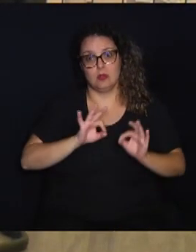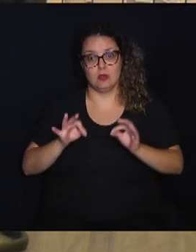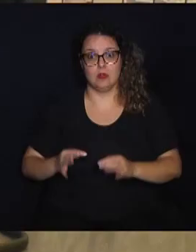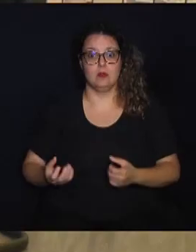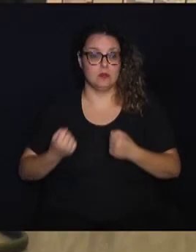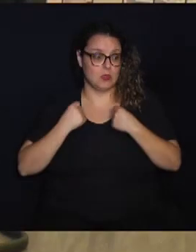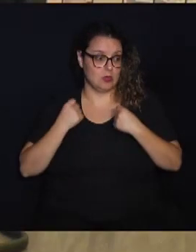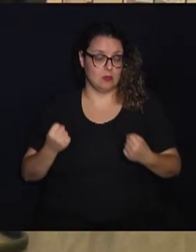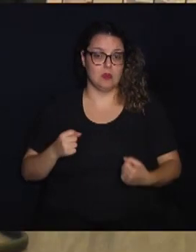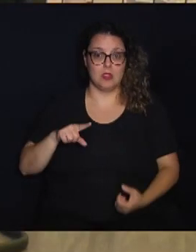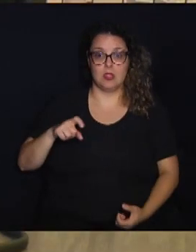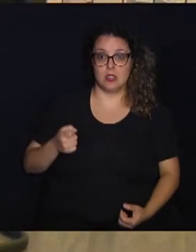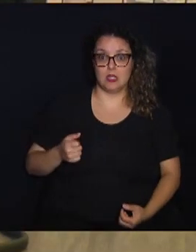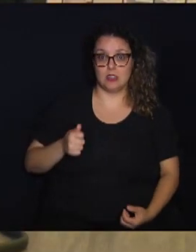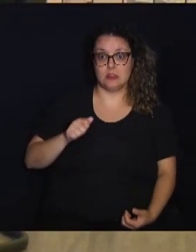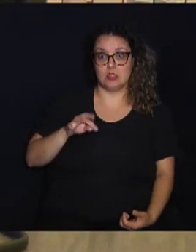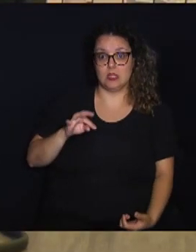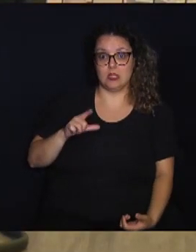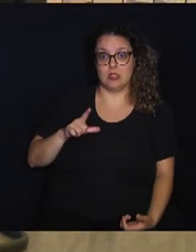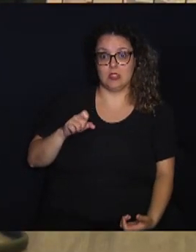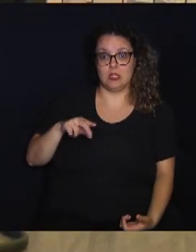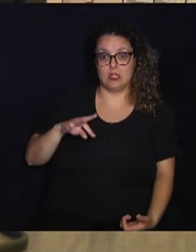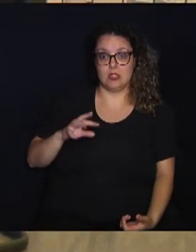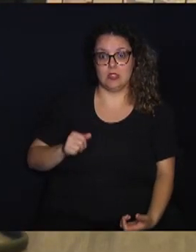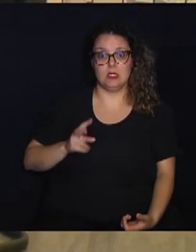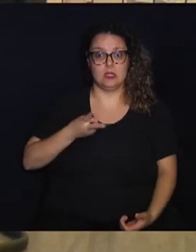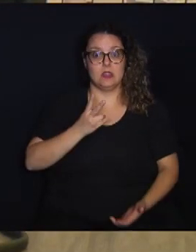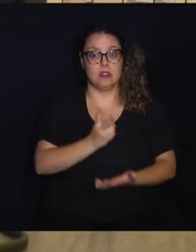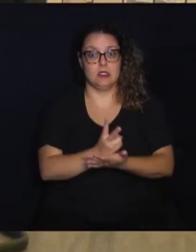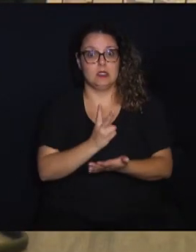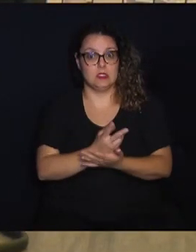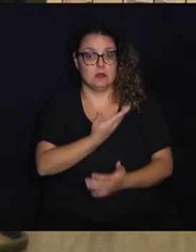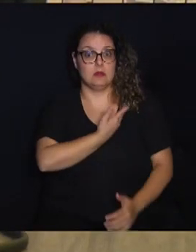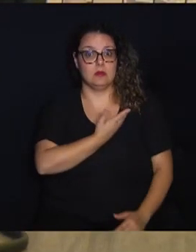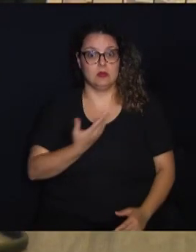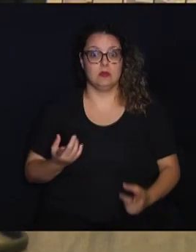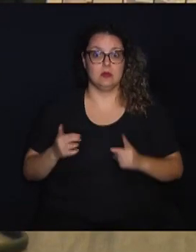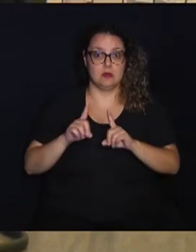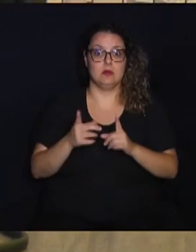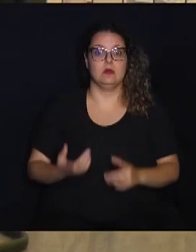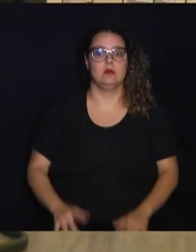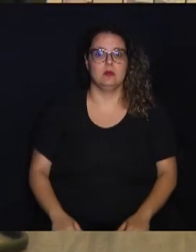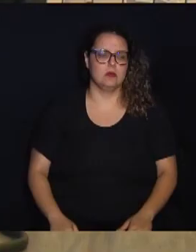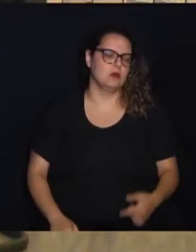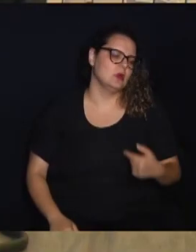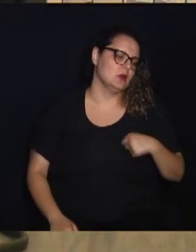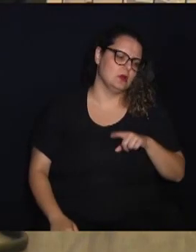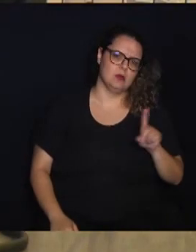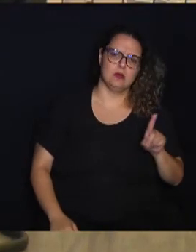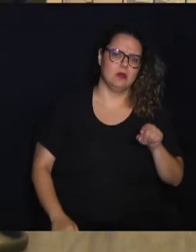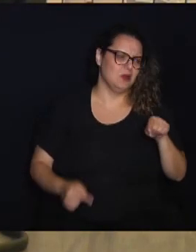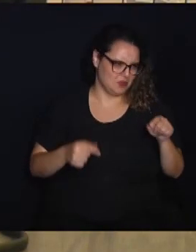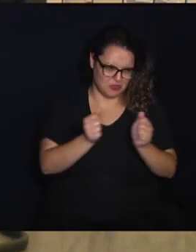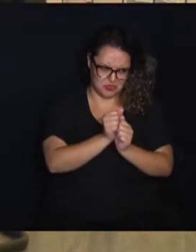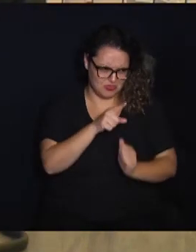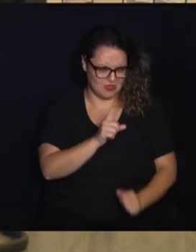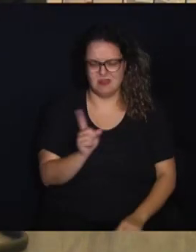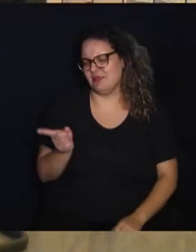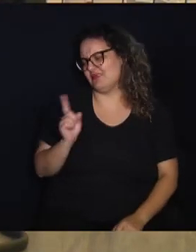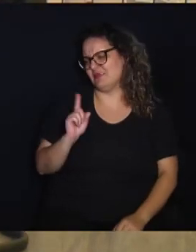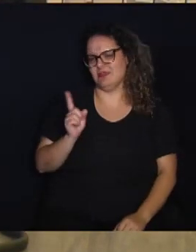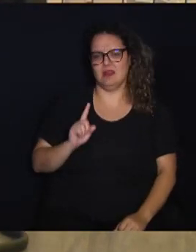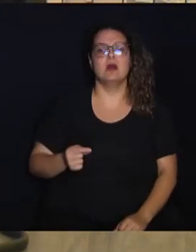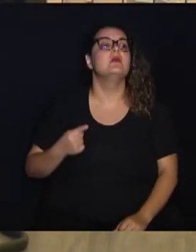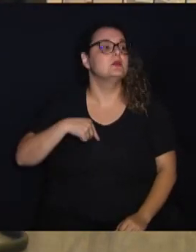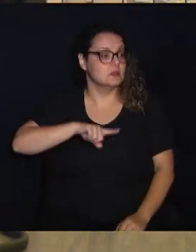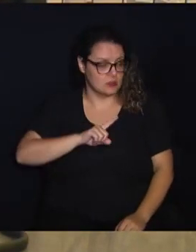tal, ex-atleta, e a gente sempre foi muito amigo. Ele falou, não, você vai fazer atividade física. Eu falei, não vou fazer, com você eu não vou fazer. Não, você vai